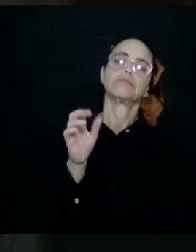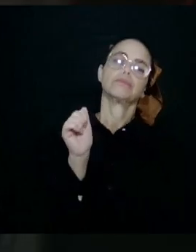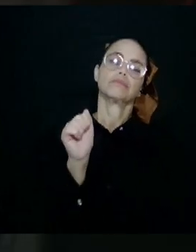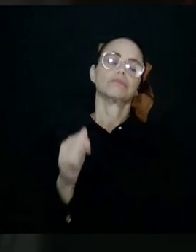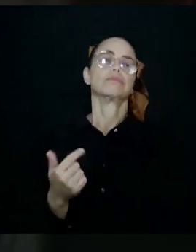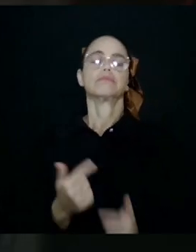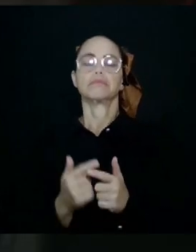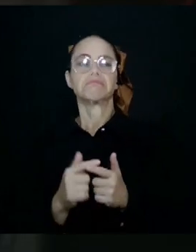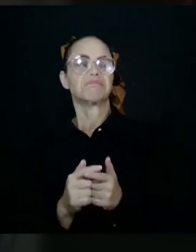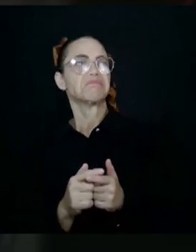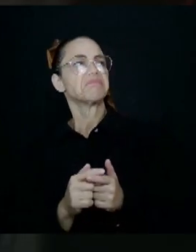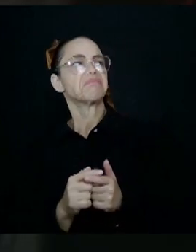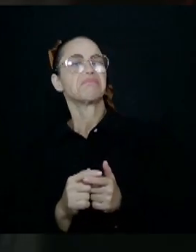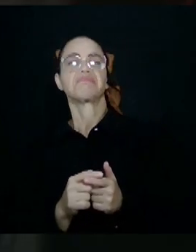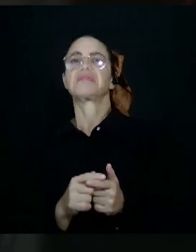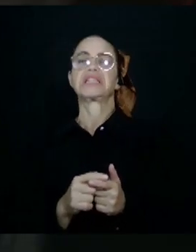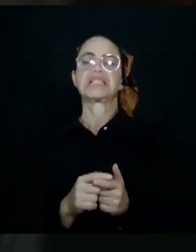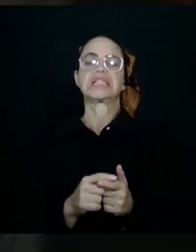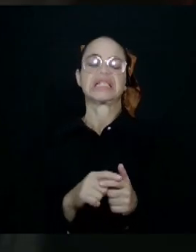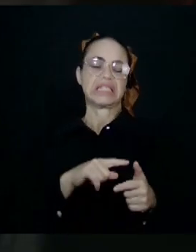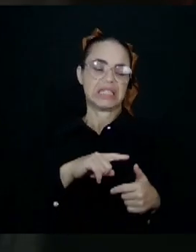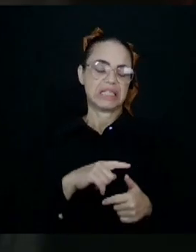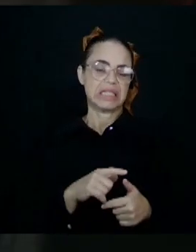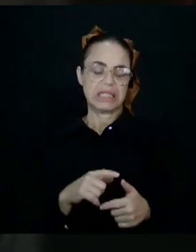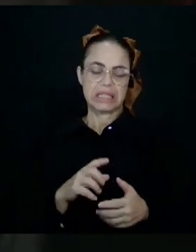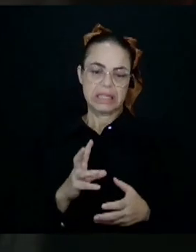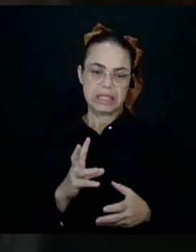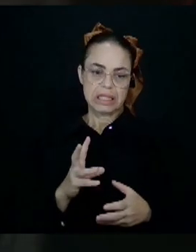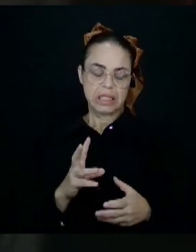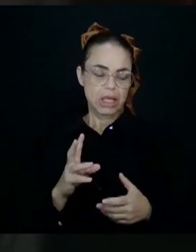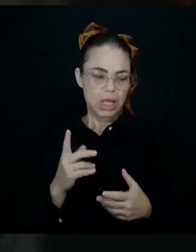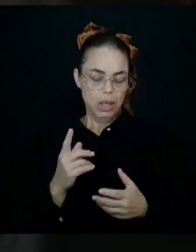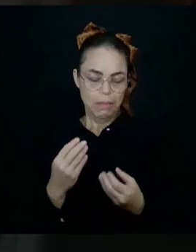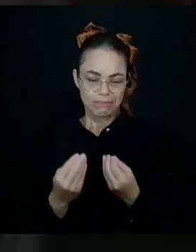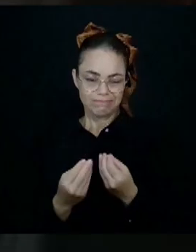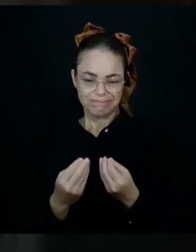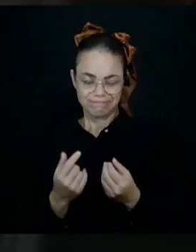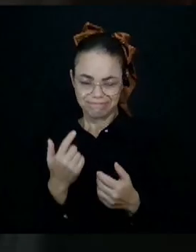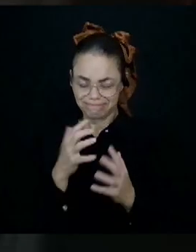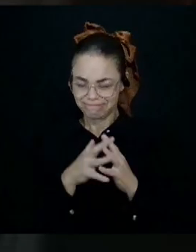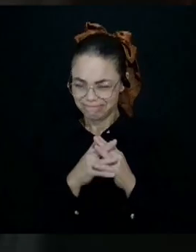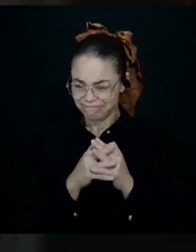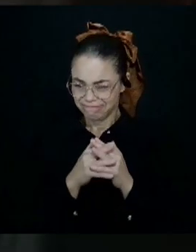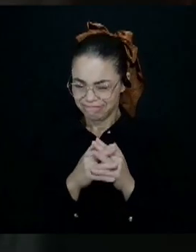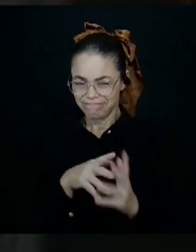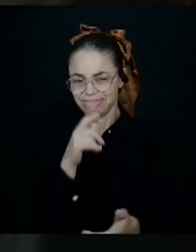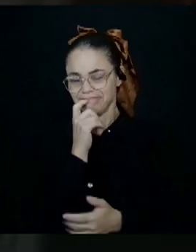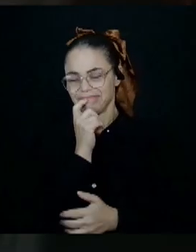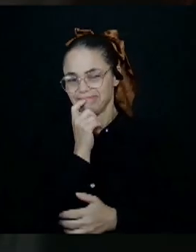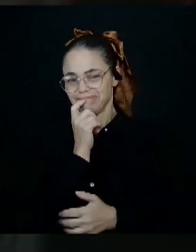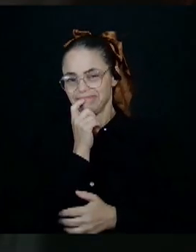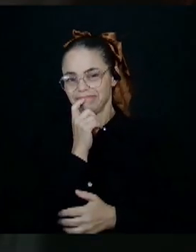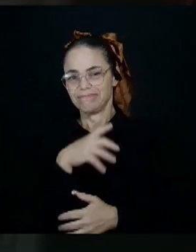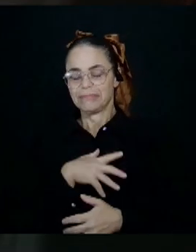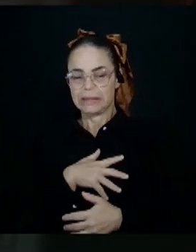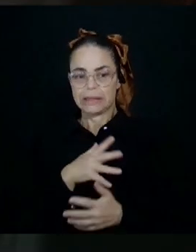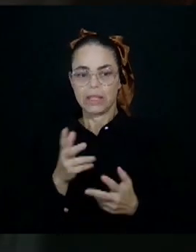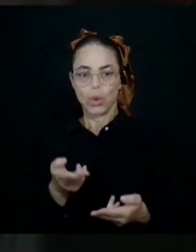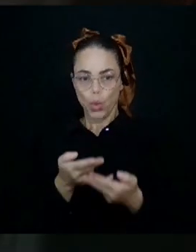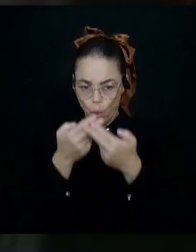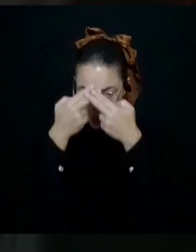uma prisão interna, né? Você trouxe essa questão de aprisionamento, né? O